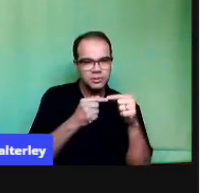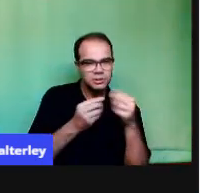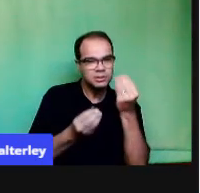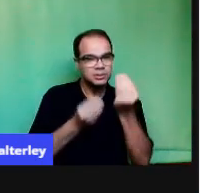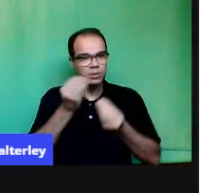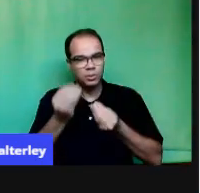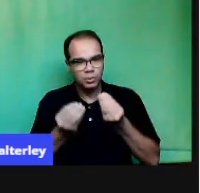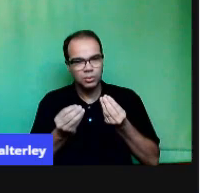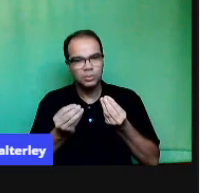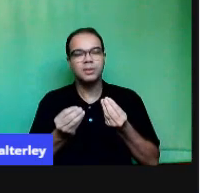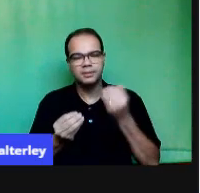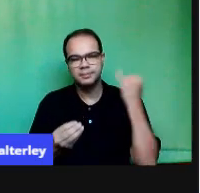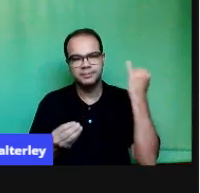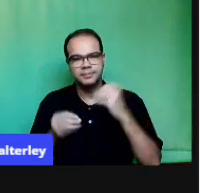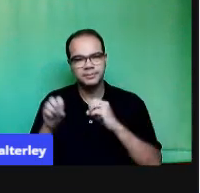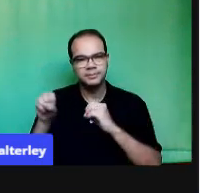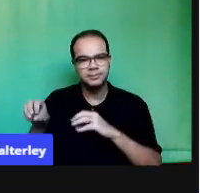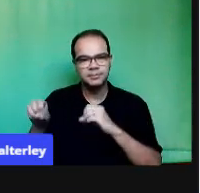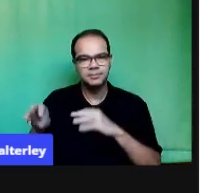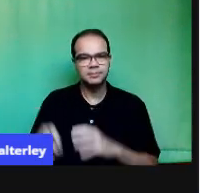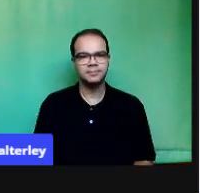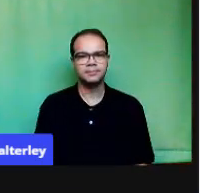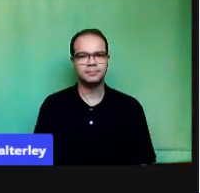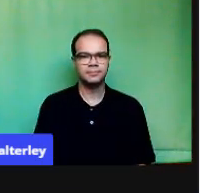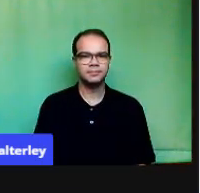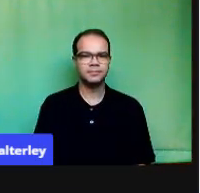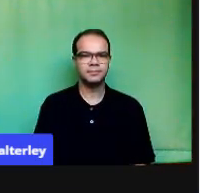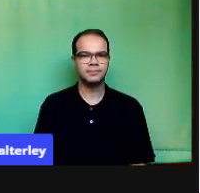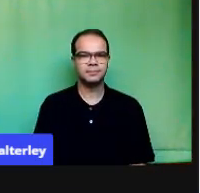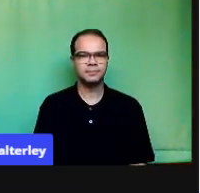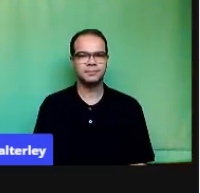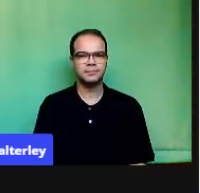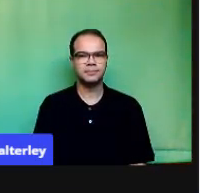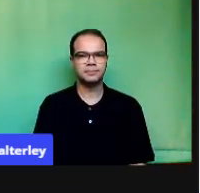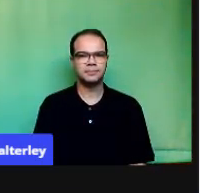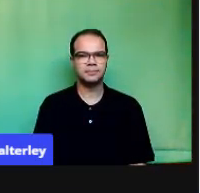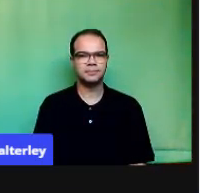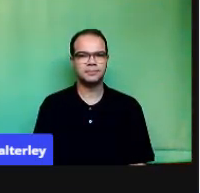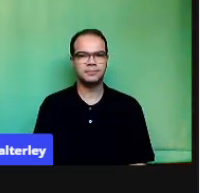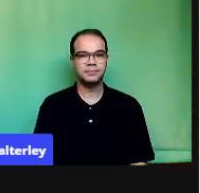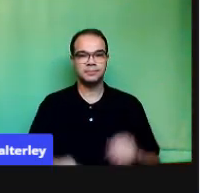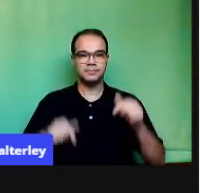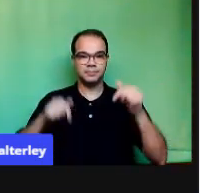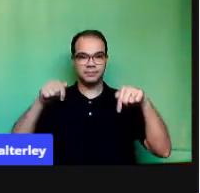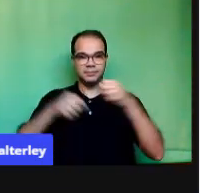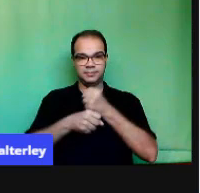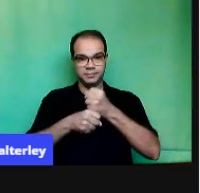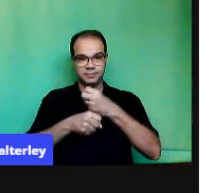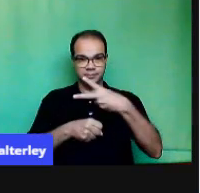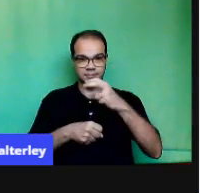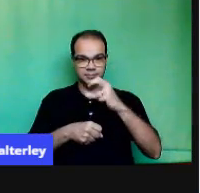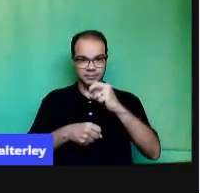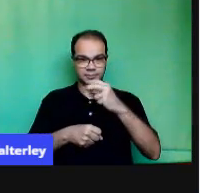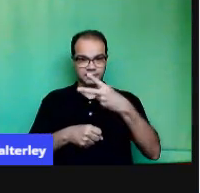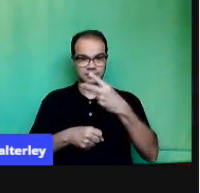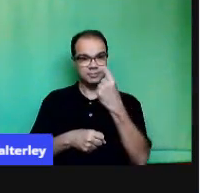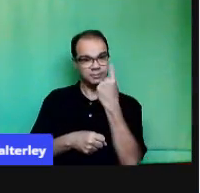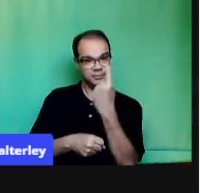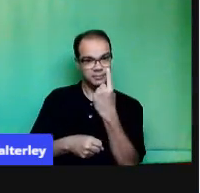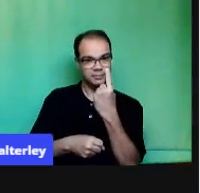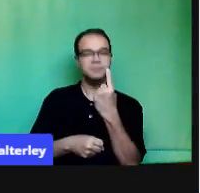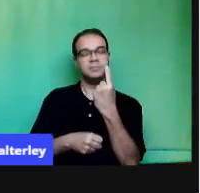Especificamente nesse ano, eu quero só abrir um parênteses, né? Que esse tema, o bem-estar animal, é um tema muito importante